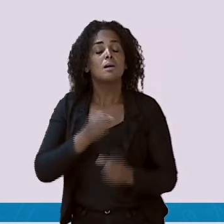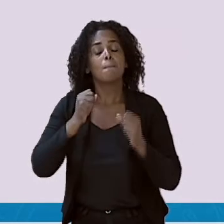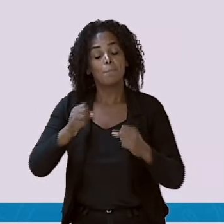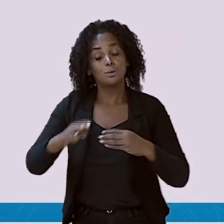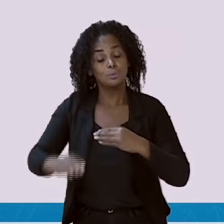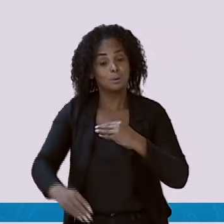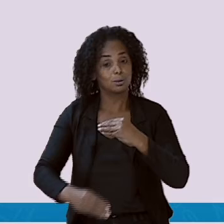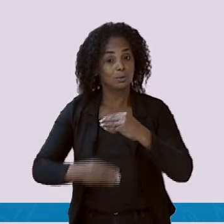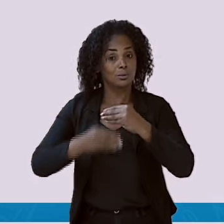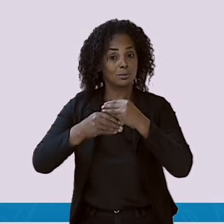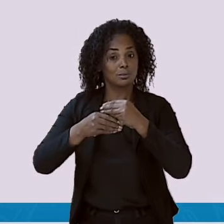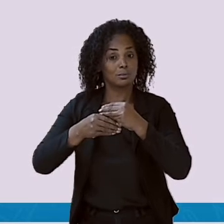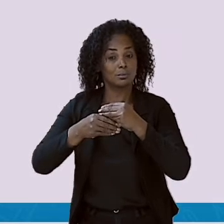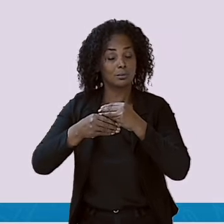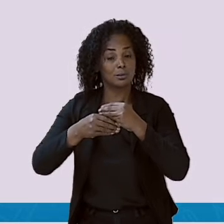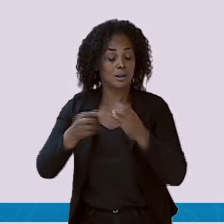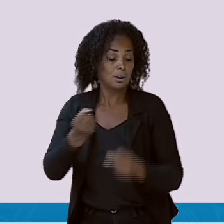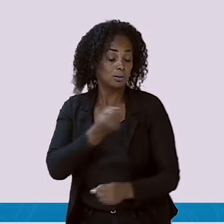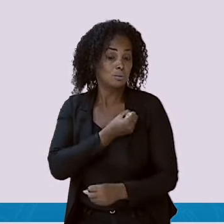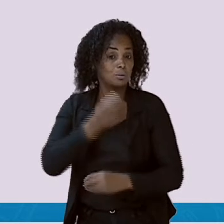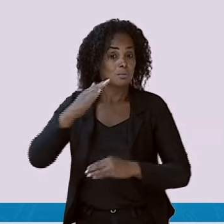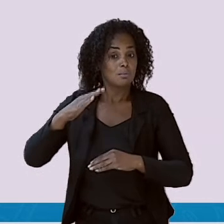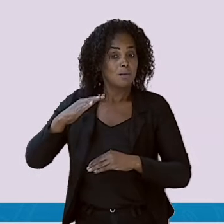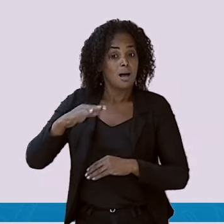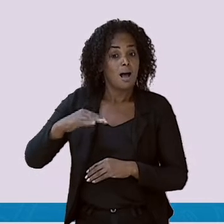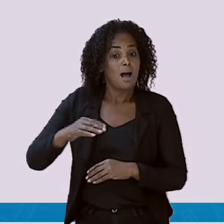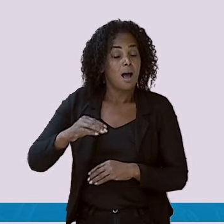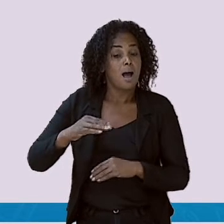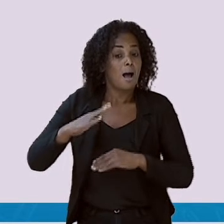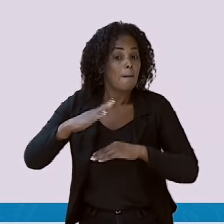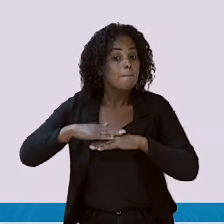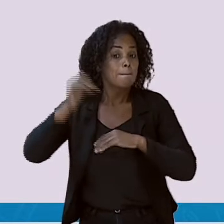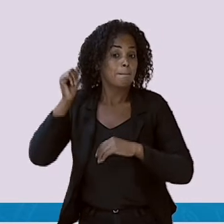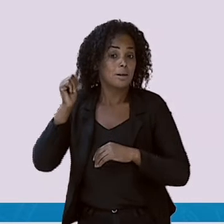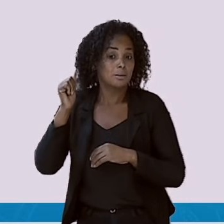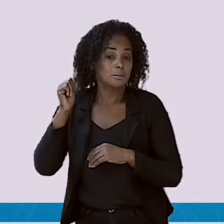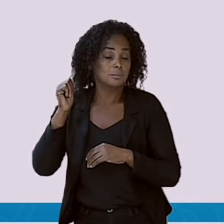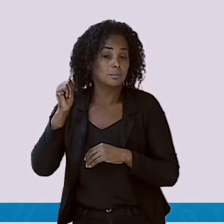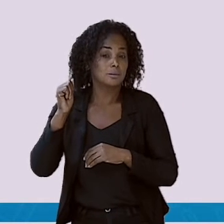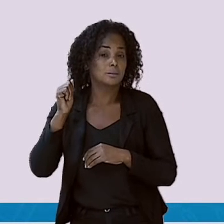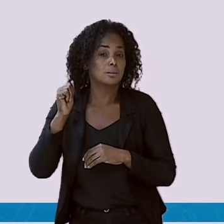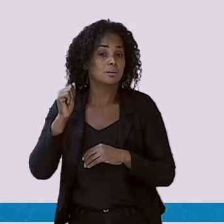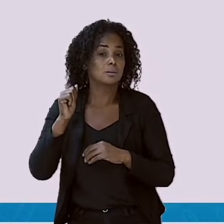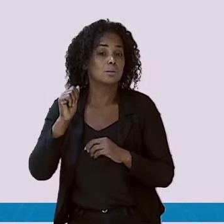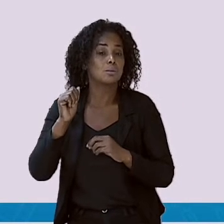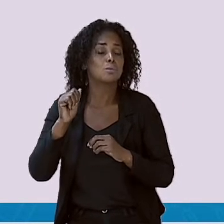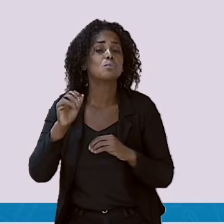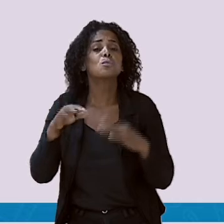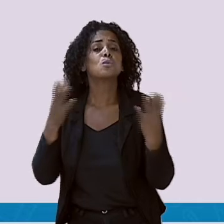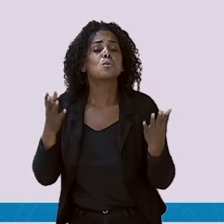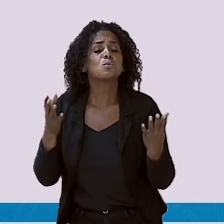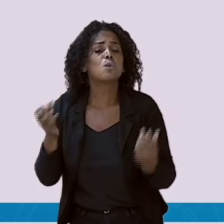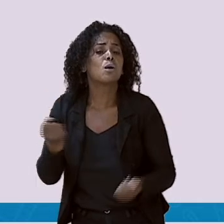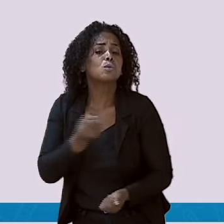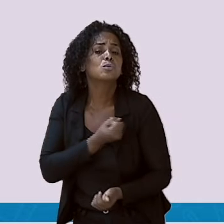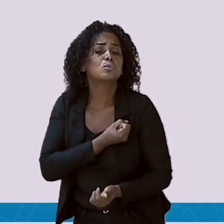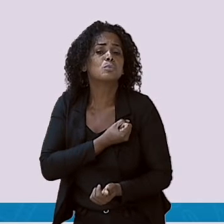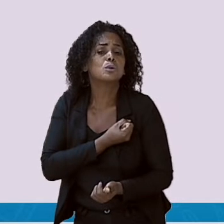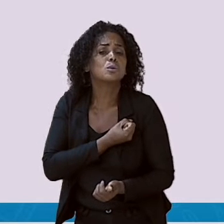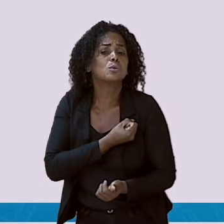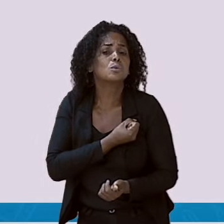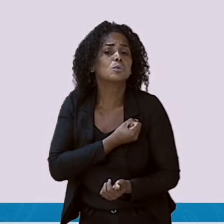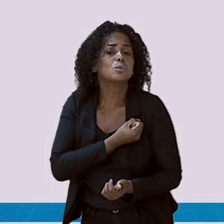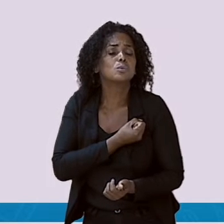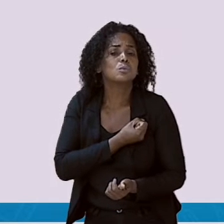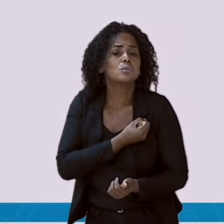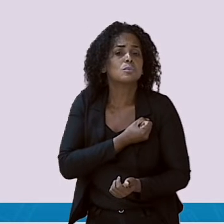na centena, tá? E zero o restante. E qual que é um número a mais do 8? É o 9. Então,